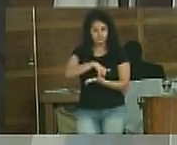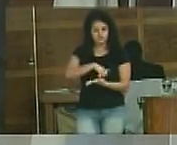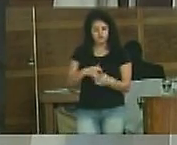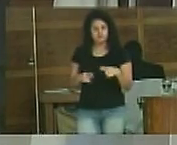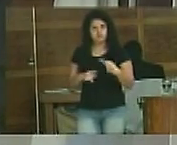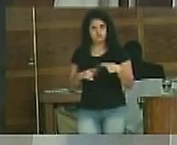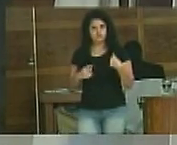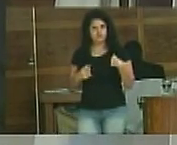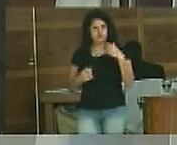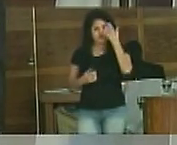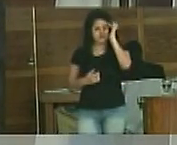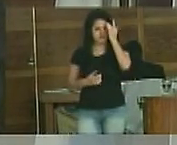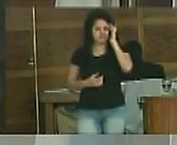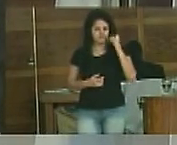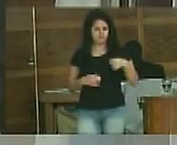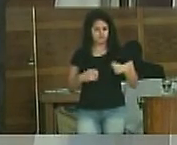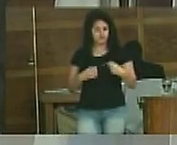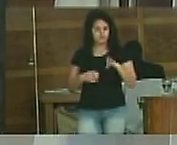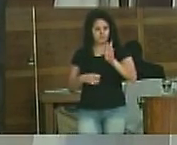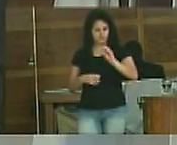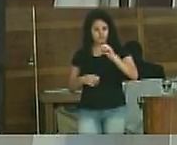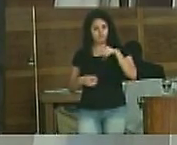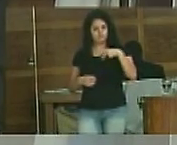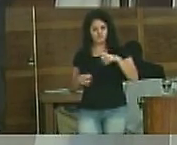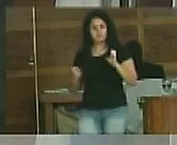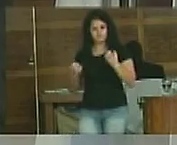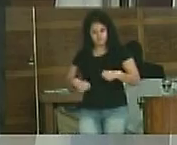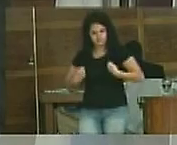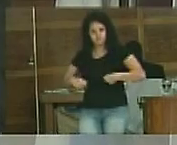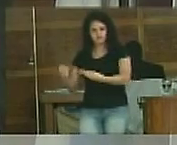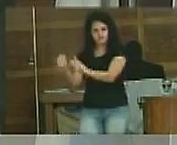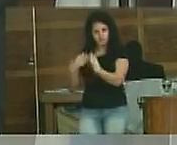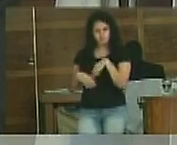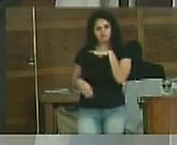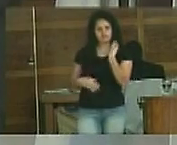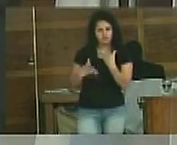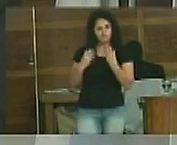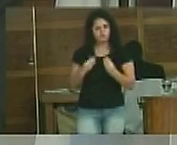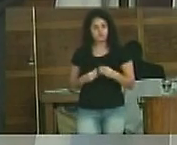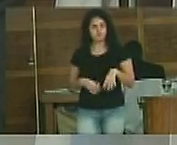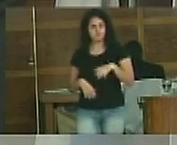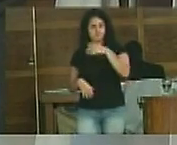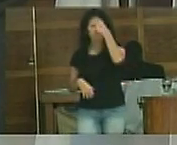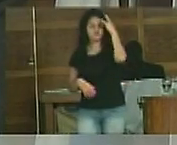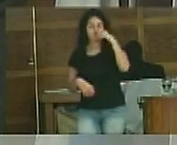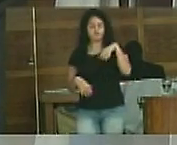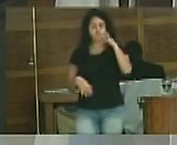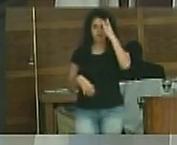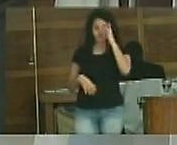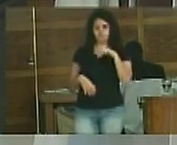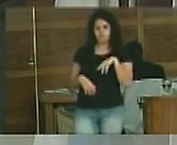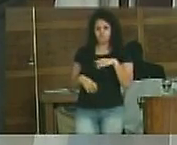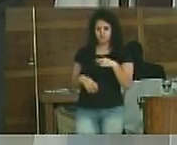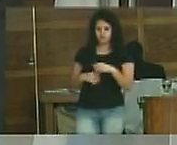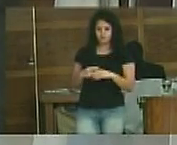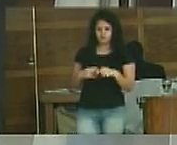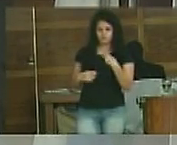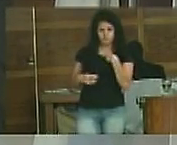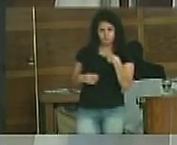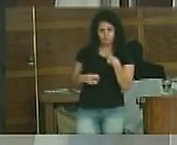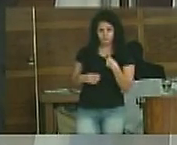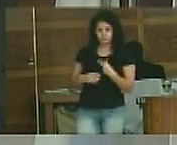mais pesado ainda. O BOPE tem que vir para cá mesmo, matar bastante, para o cara falar assim, porra, não dá para entrar nisso, não. Mataram foi